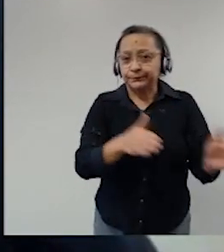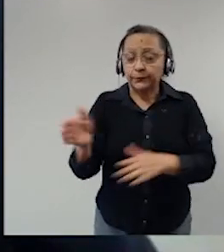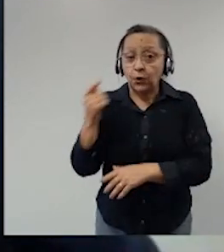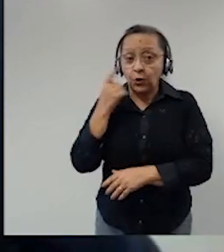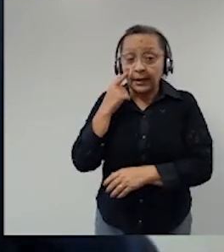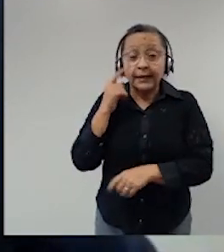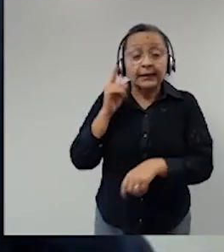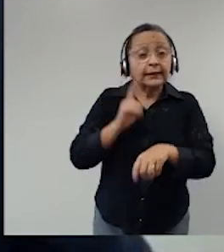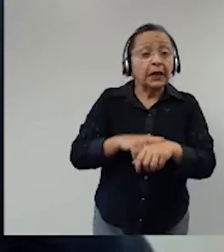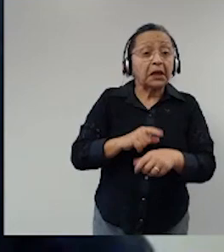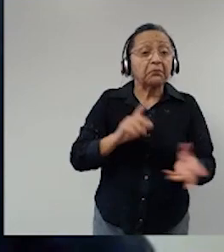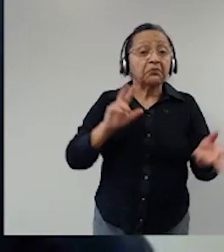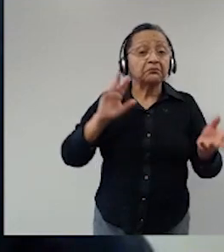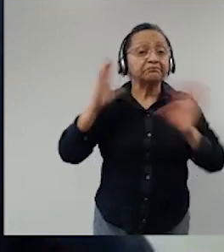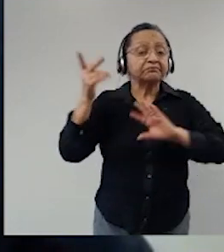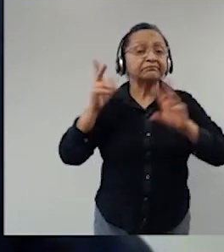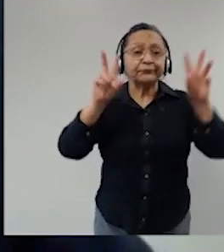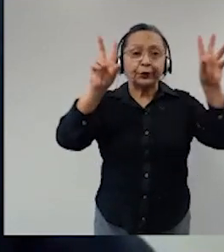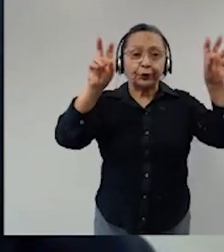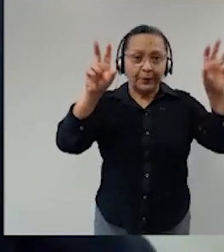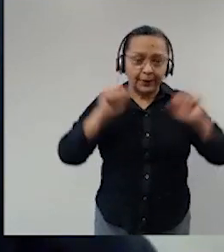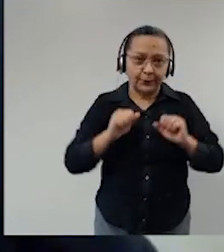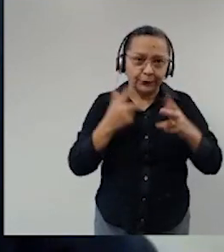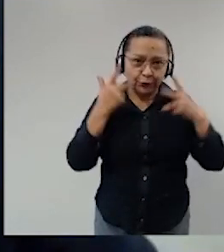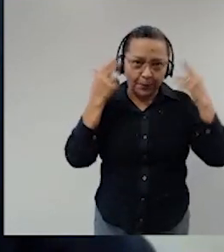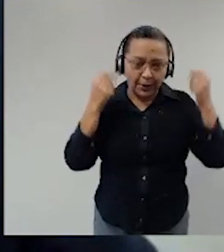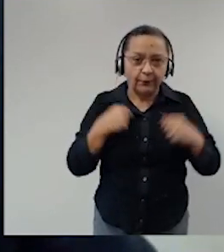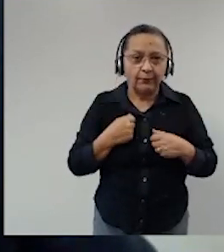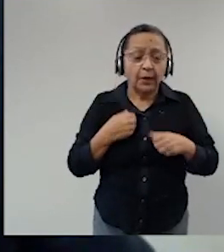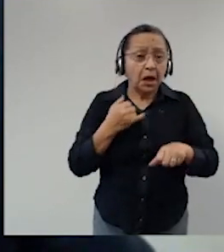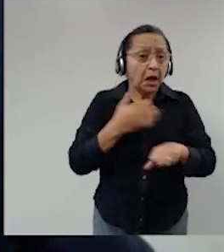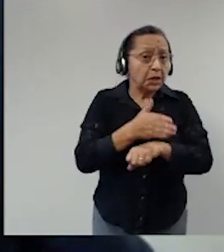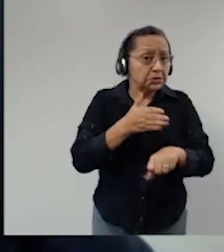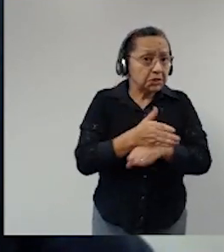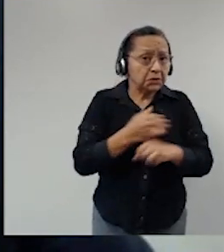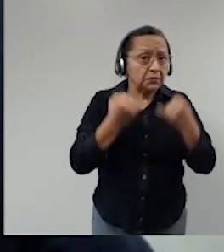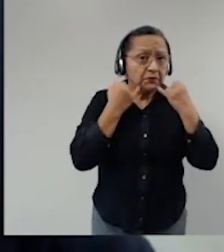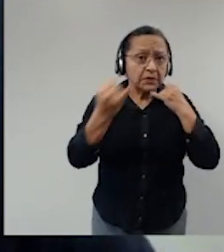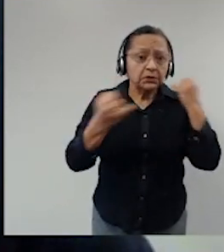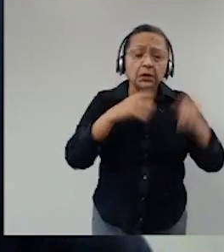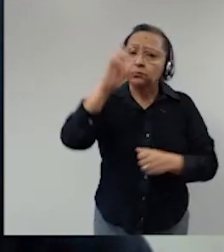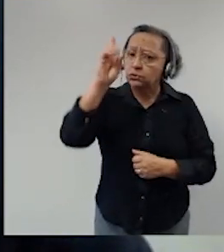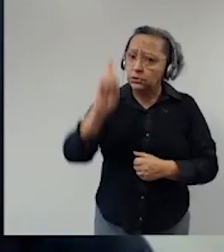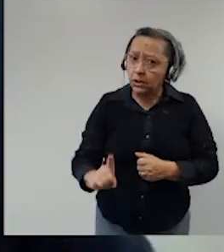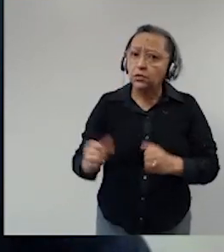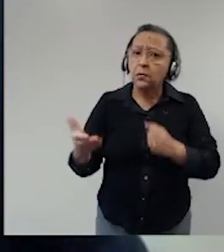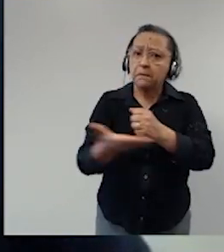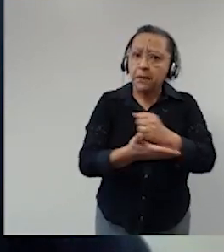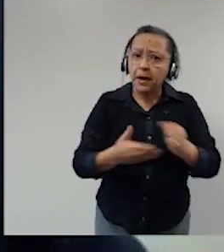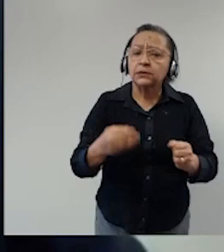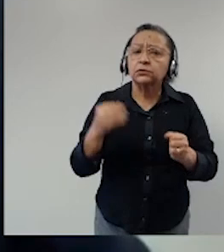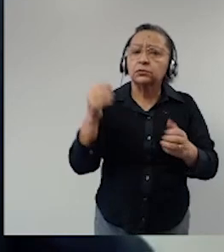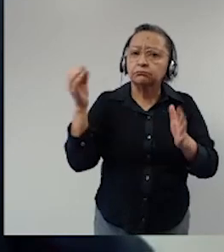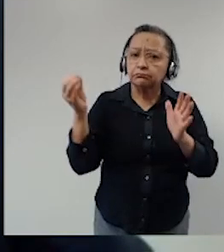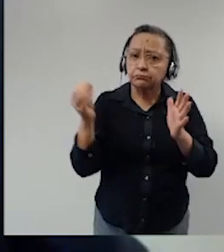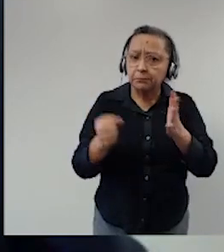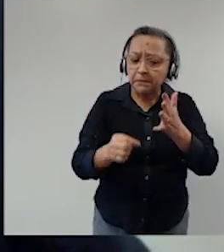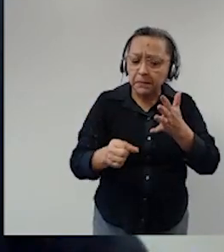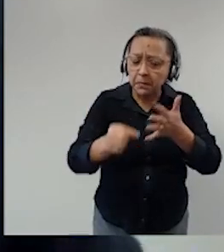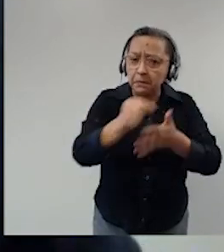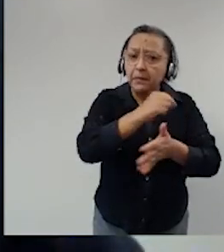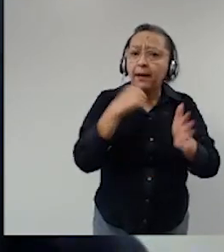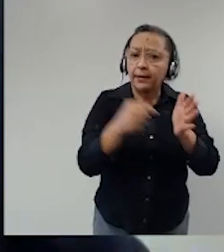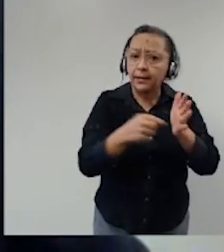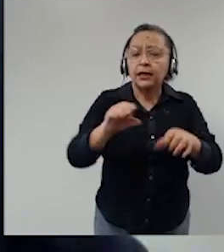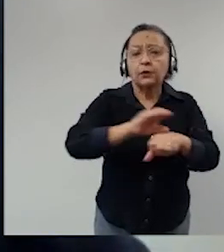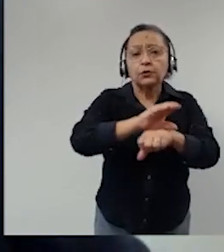o acesso à informação, ele é direito fundamental, elemento de princípios fundamentais da Constituição,